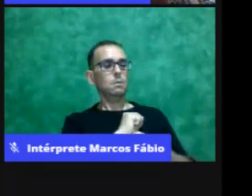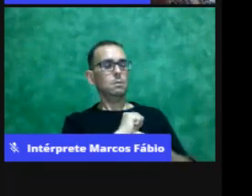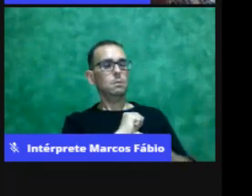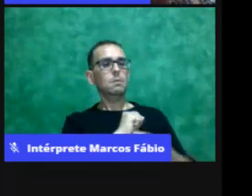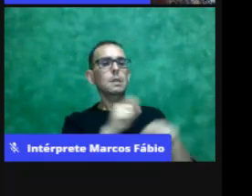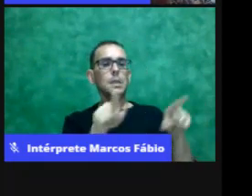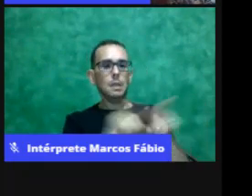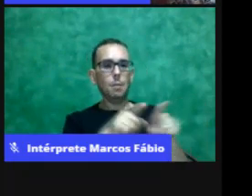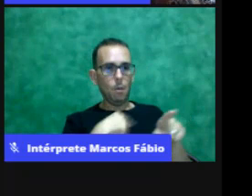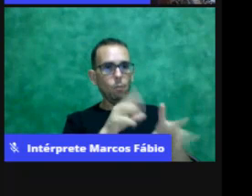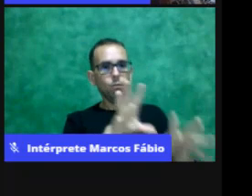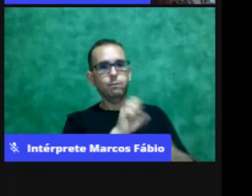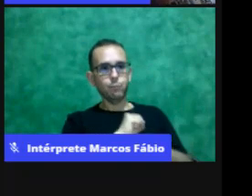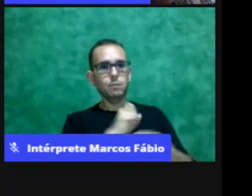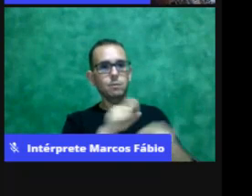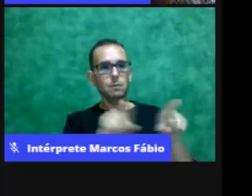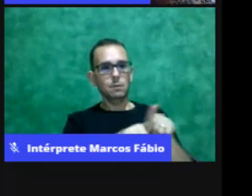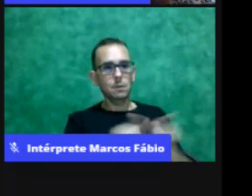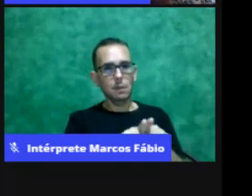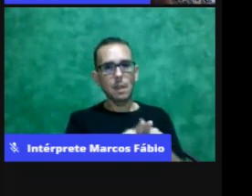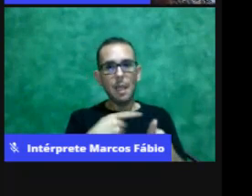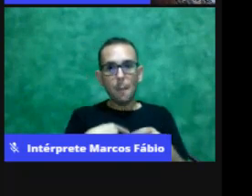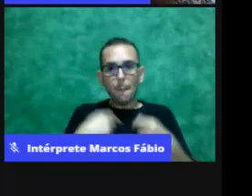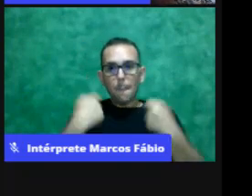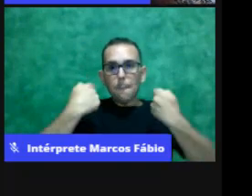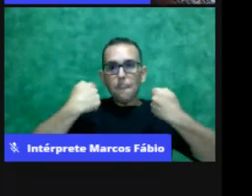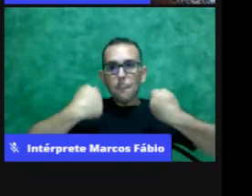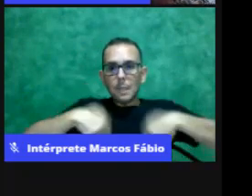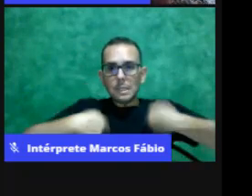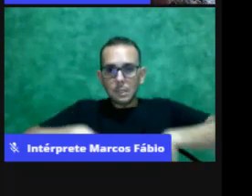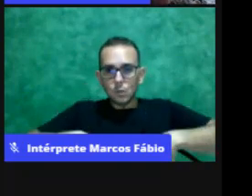que eu preciso me apropriar, eu também não preciso falar que eu sou